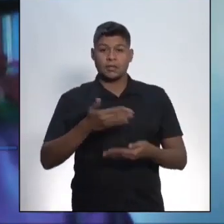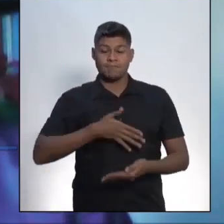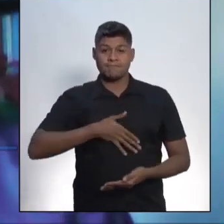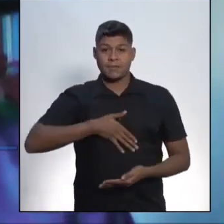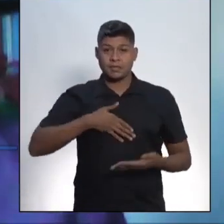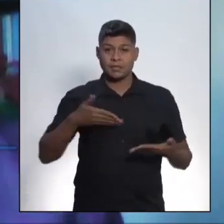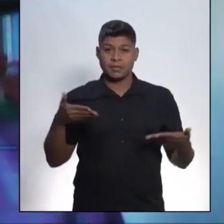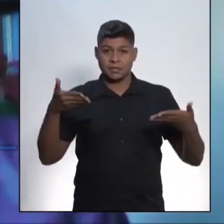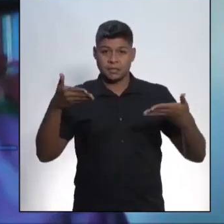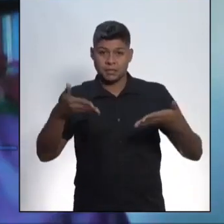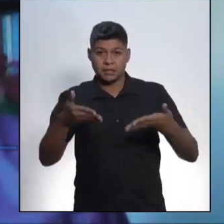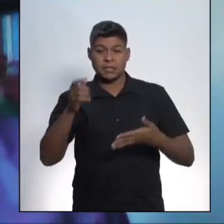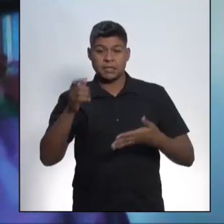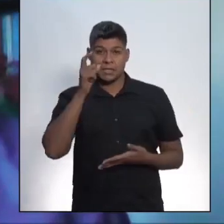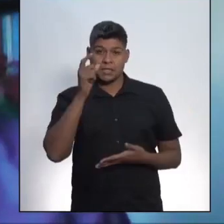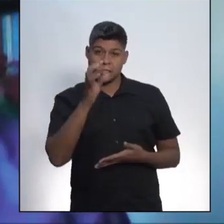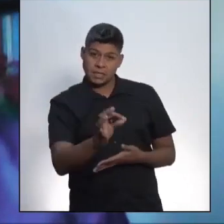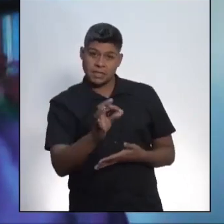temas tão interessantes aqui.